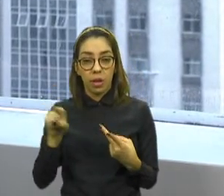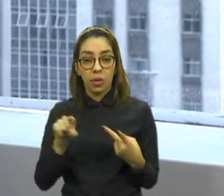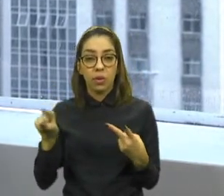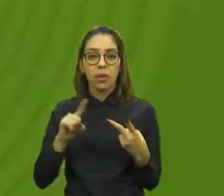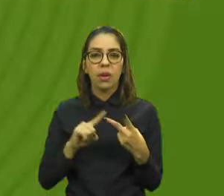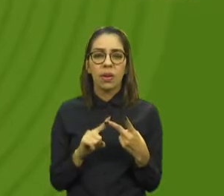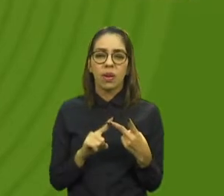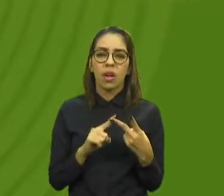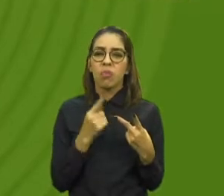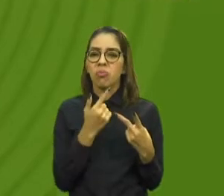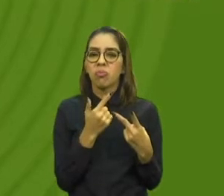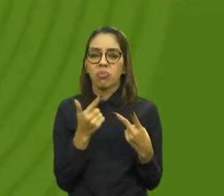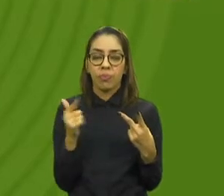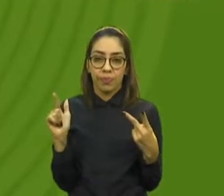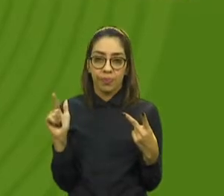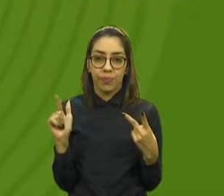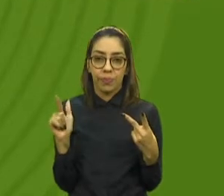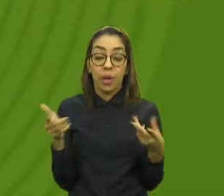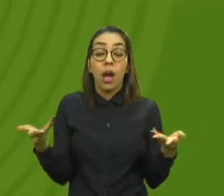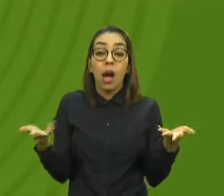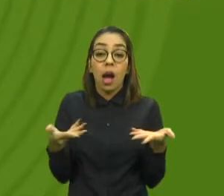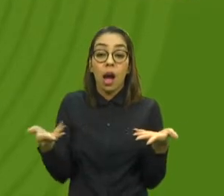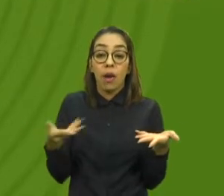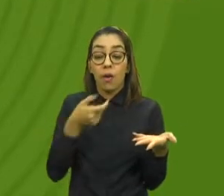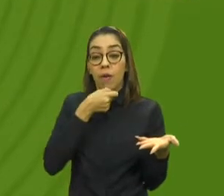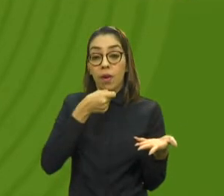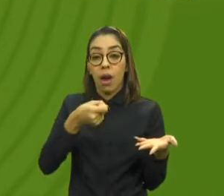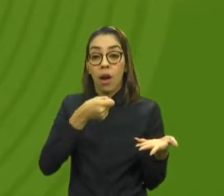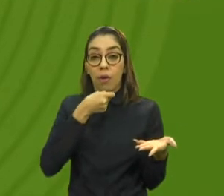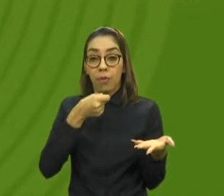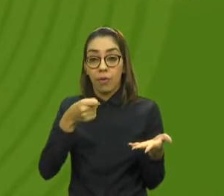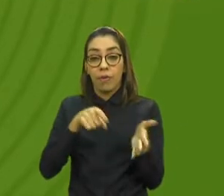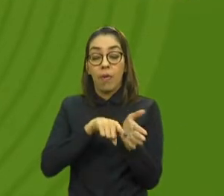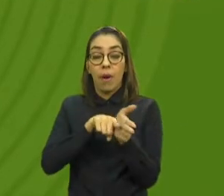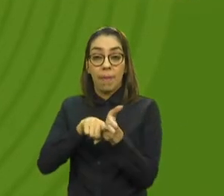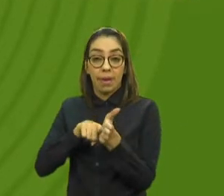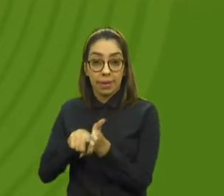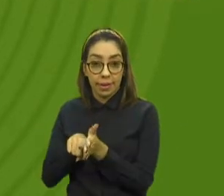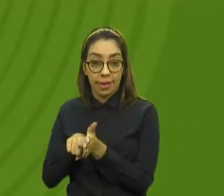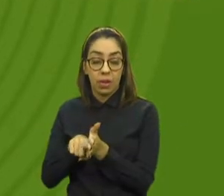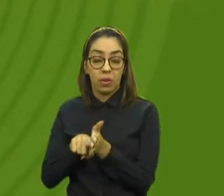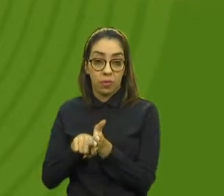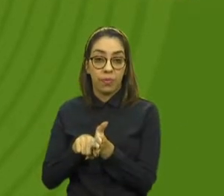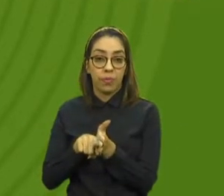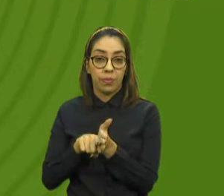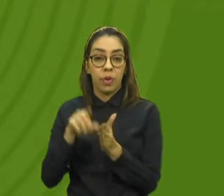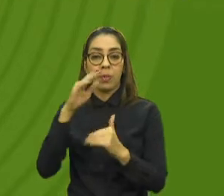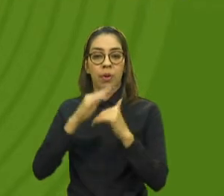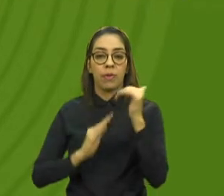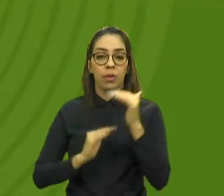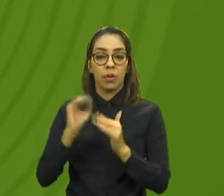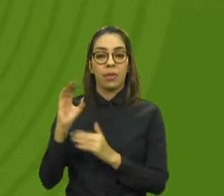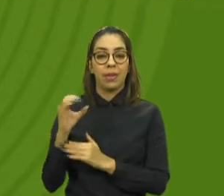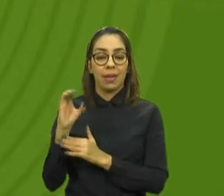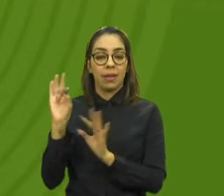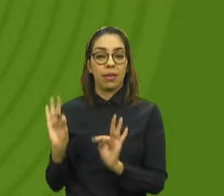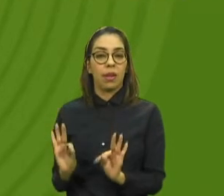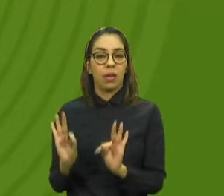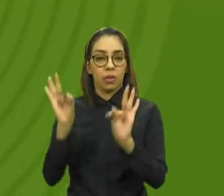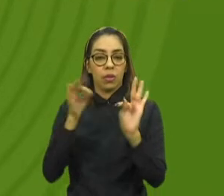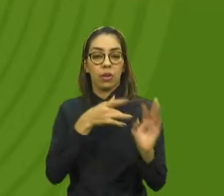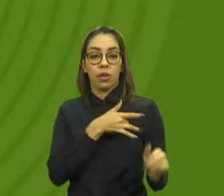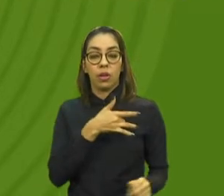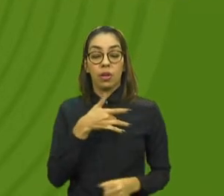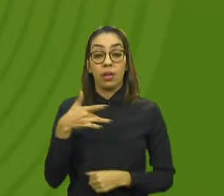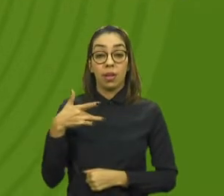está ao vivo com o pesquisador da Fiocruz, especialista em ciência, tecnologia, produção e inovação em saúde pública,